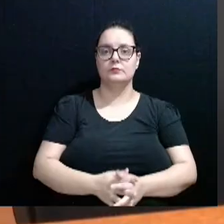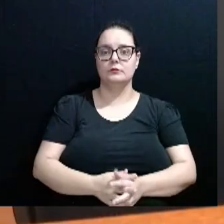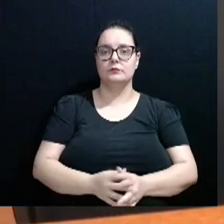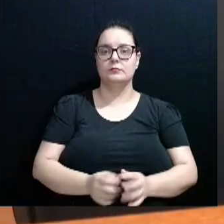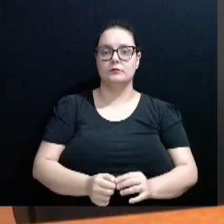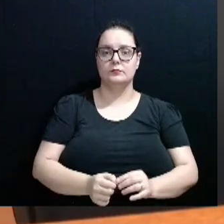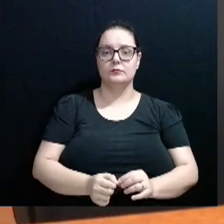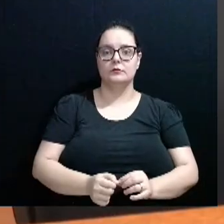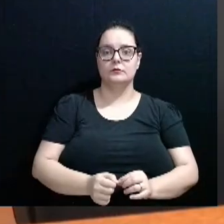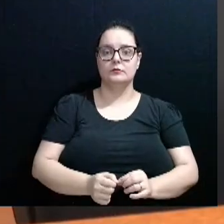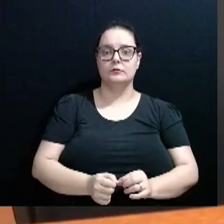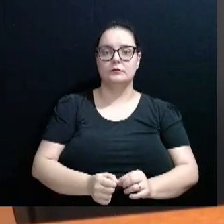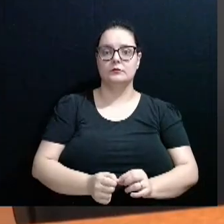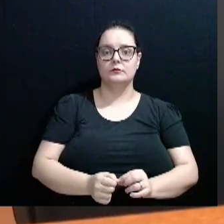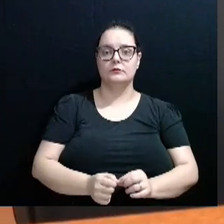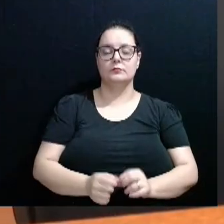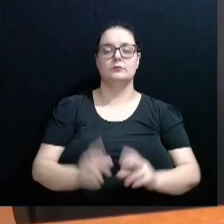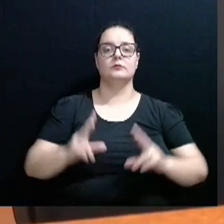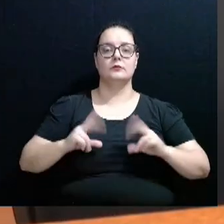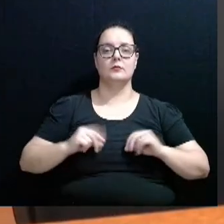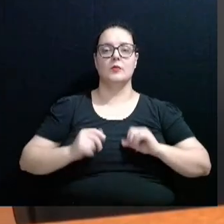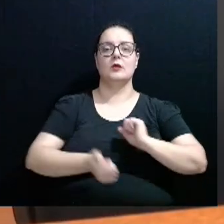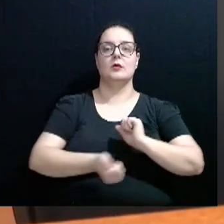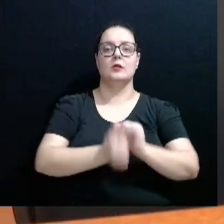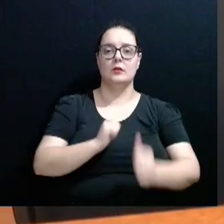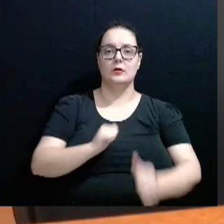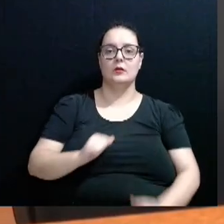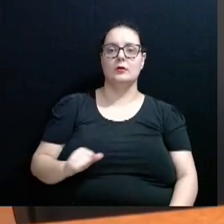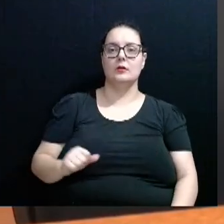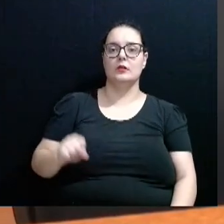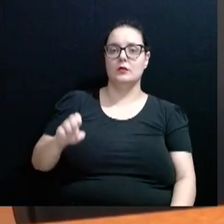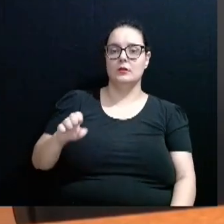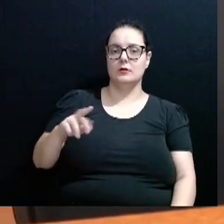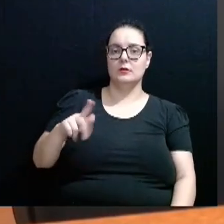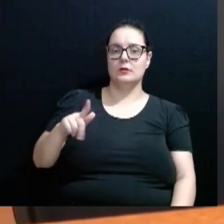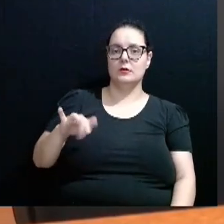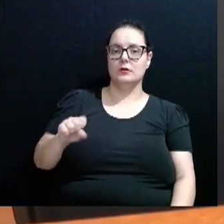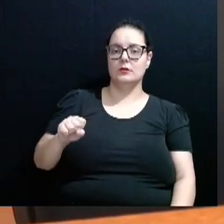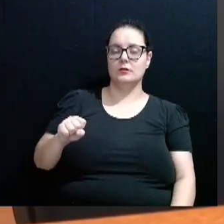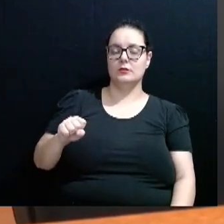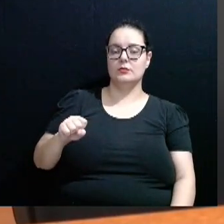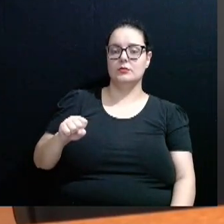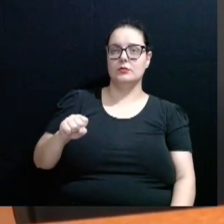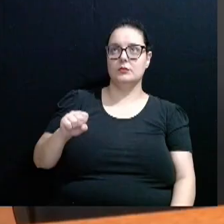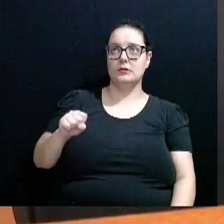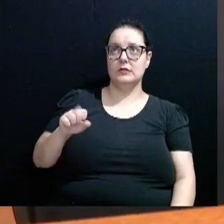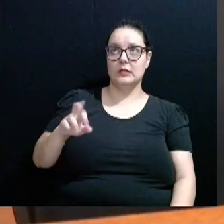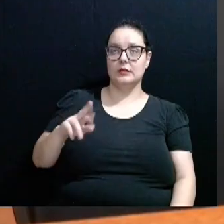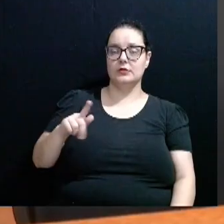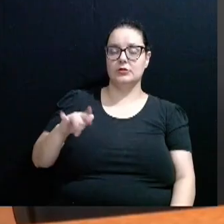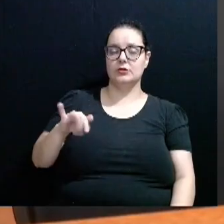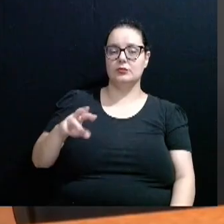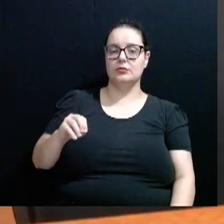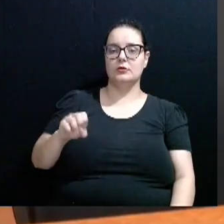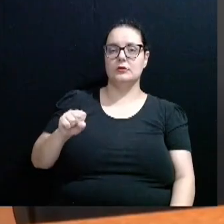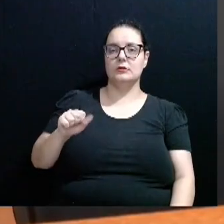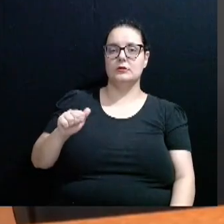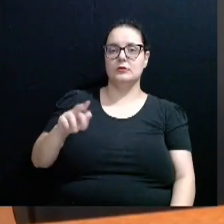diploma de mérito esportivo ao Sérgio José Salvucci e Douglas